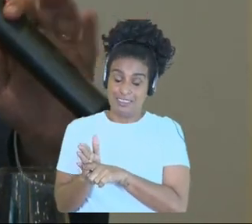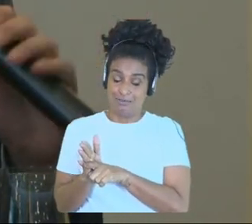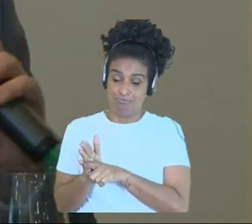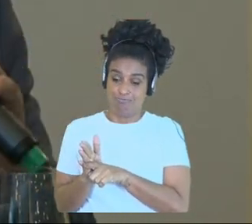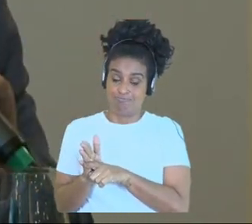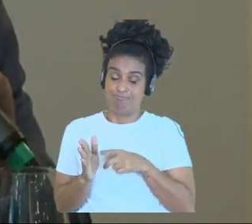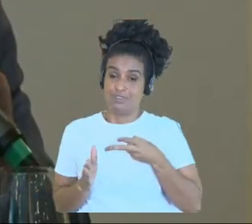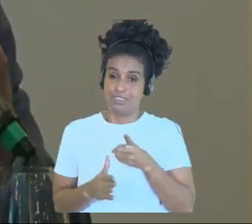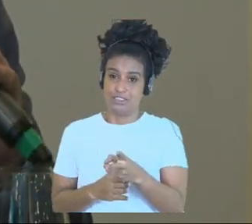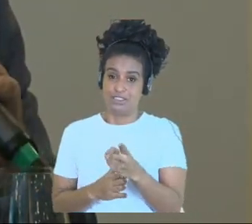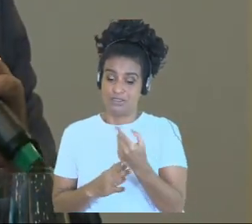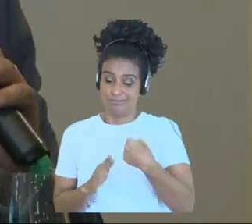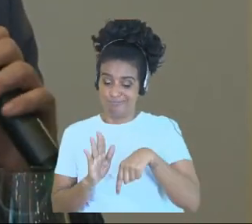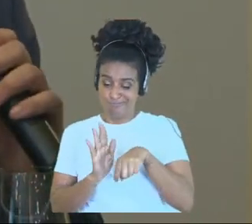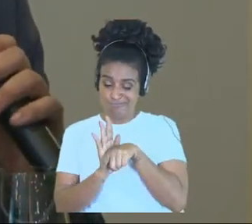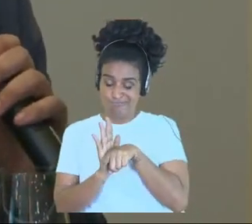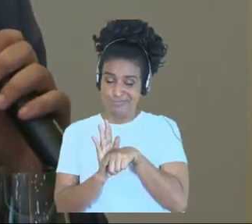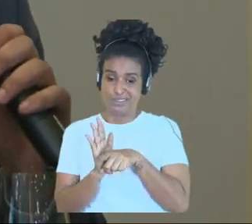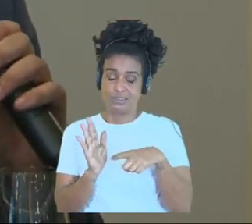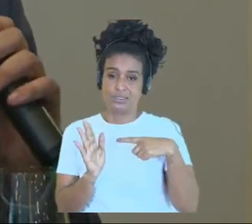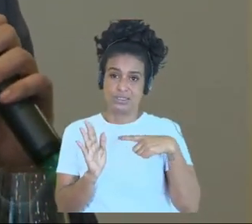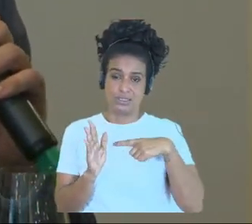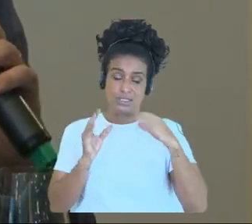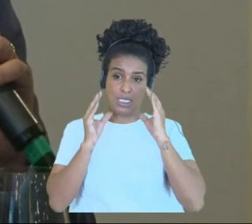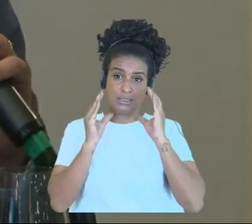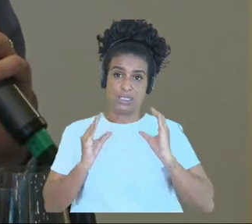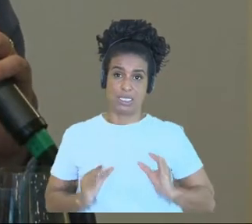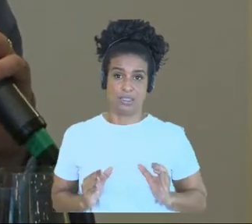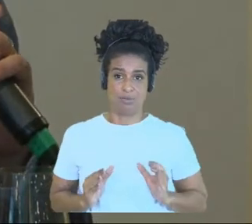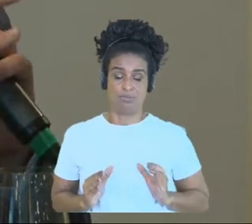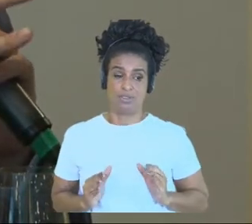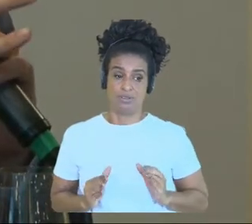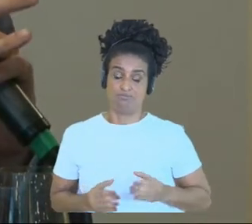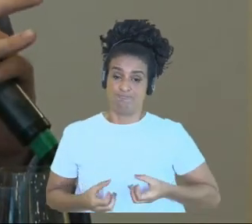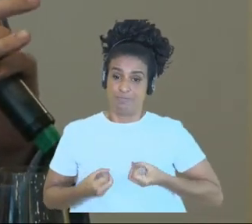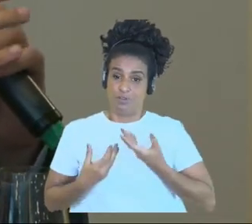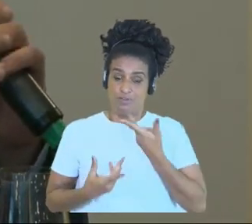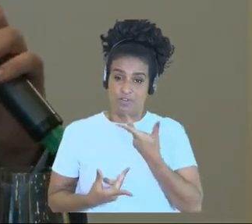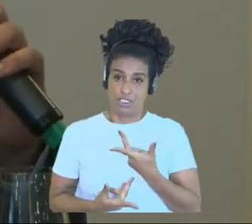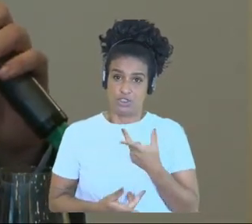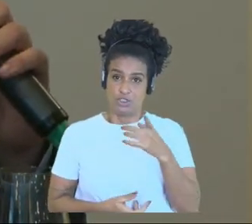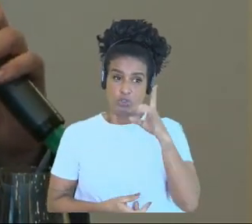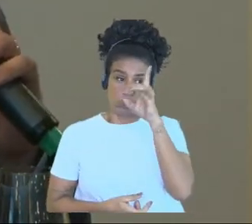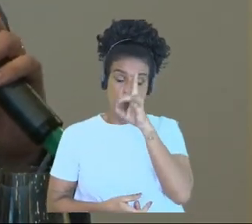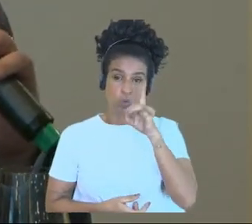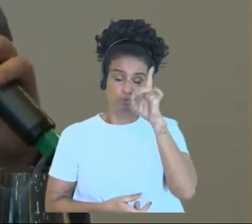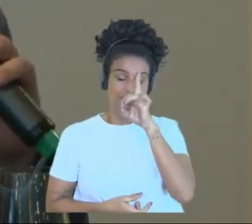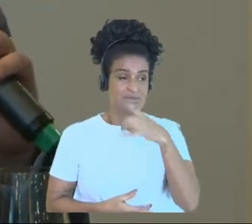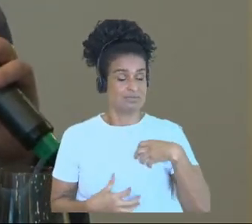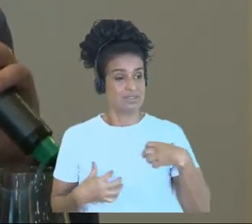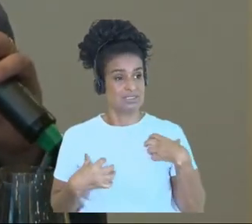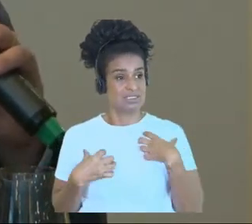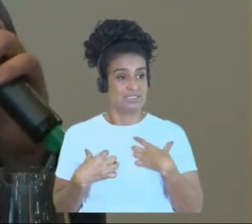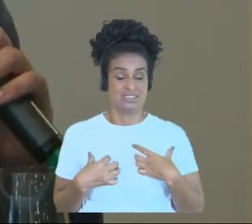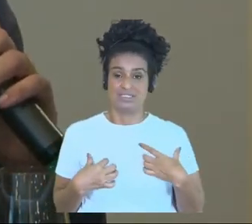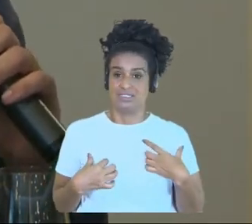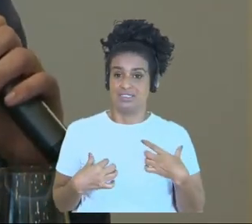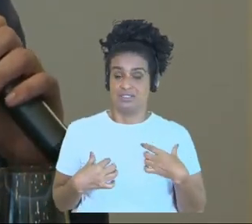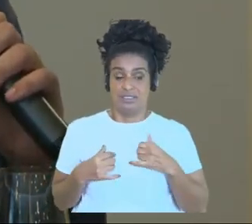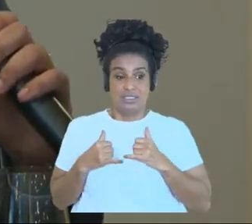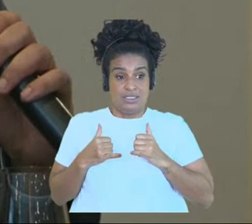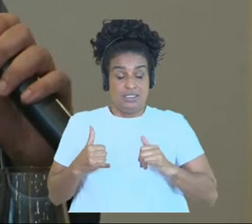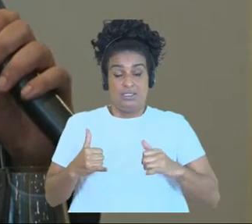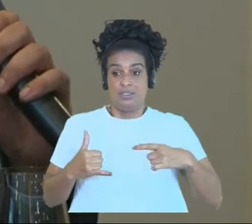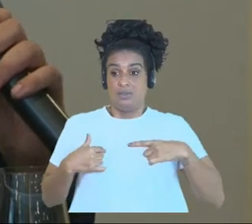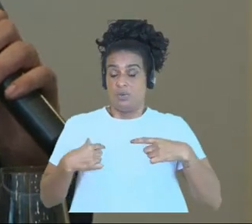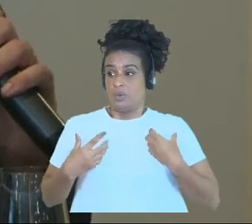como pesquisador e até como cidadão. Confesso que, domingo, eu fiquei assim, energizado por um